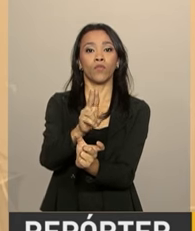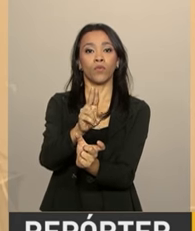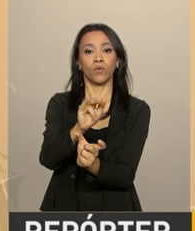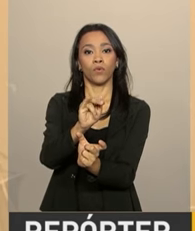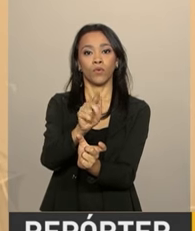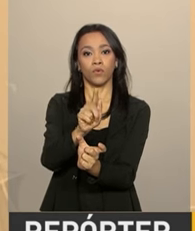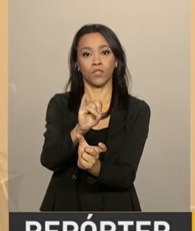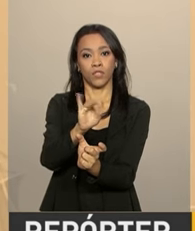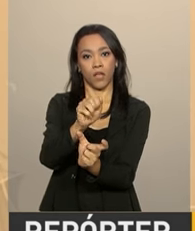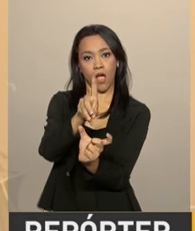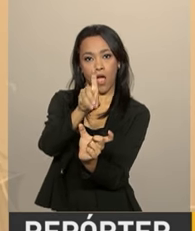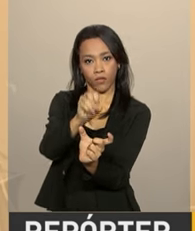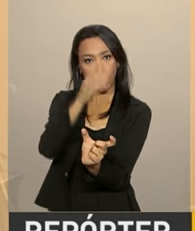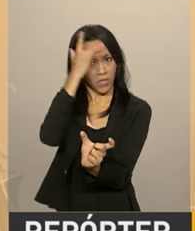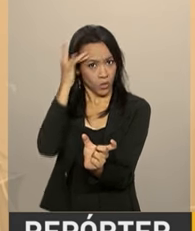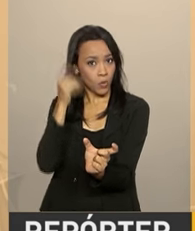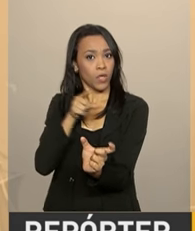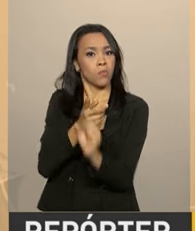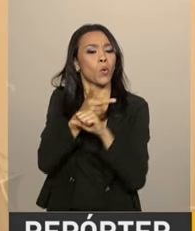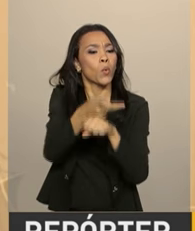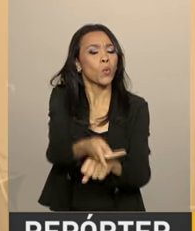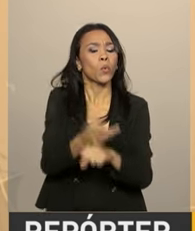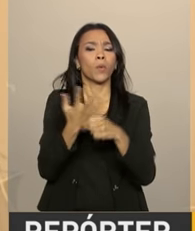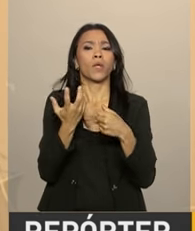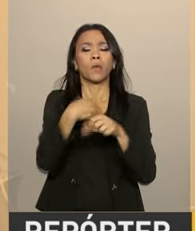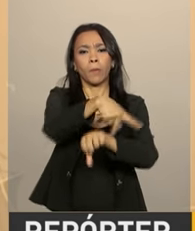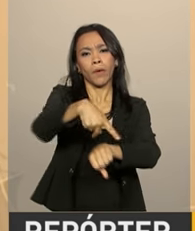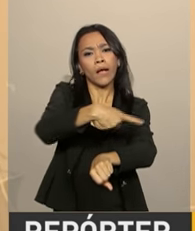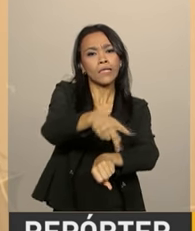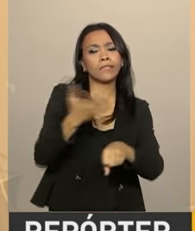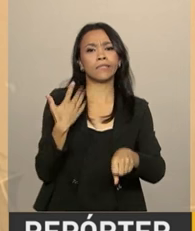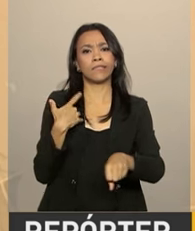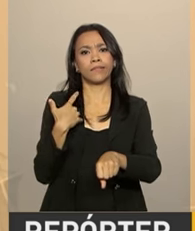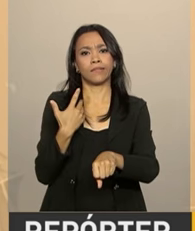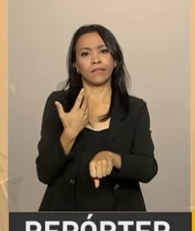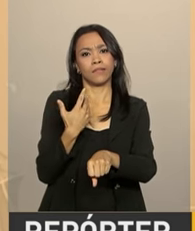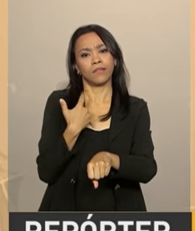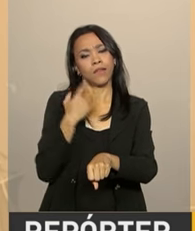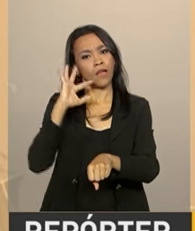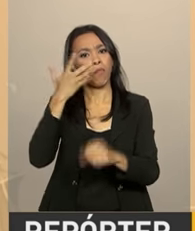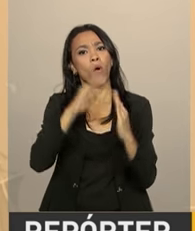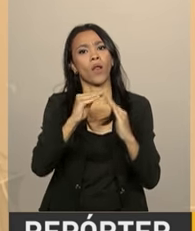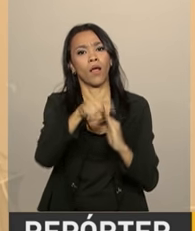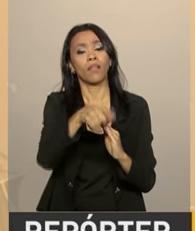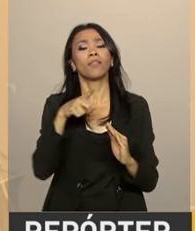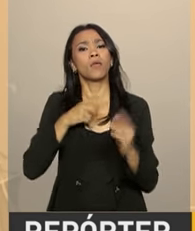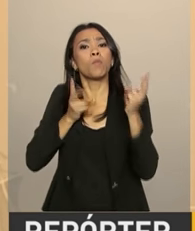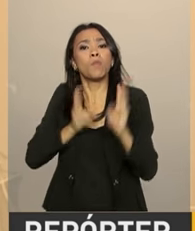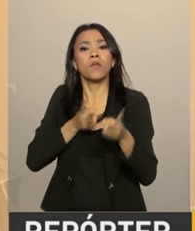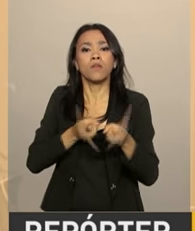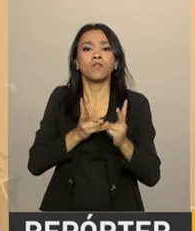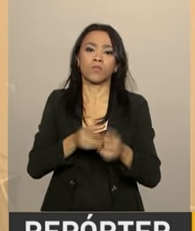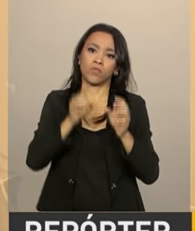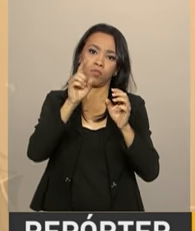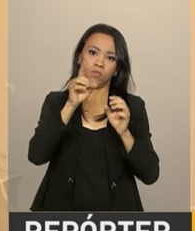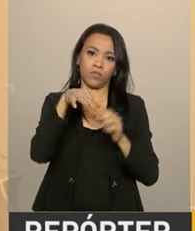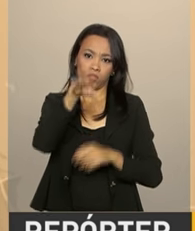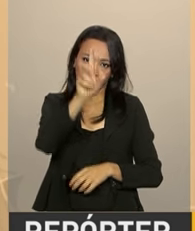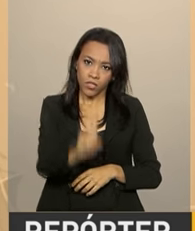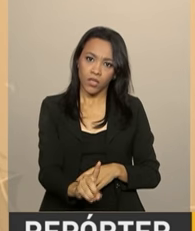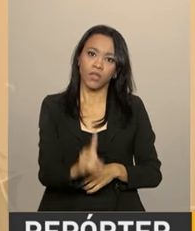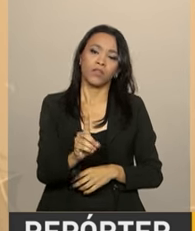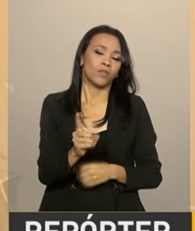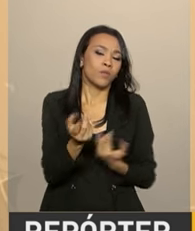determinado país e ao ser incorporado a esse país, ele tem os mesmos direitos e garantias